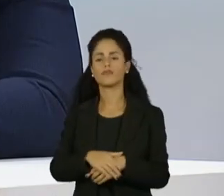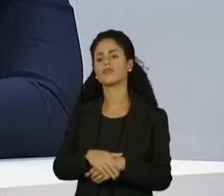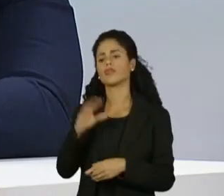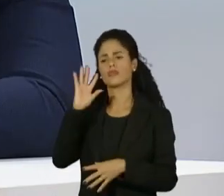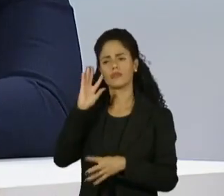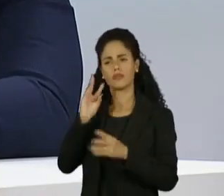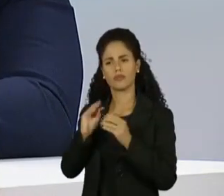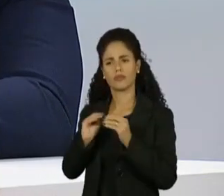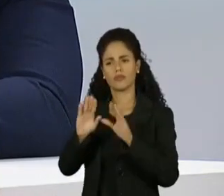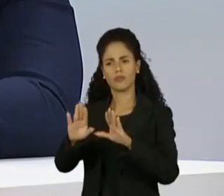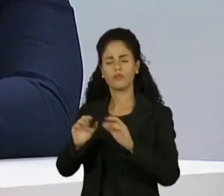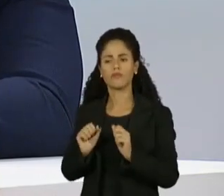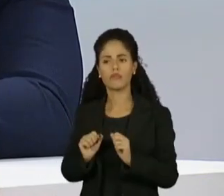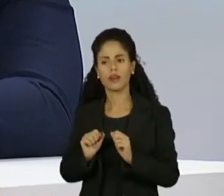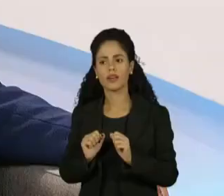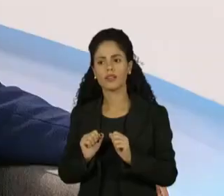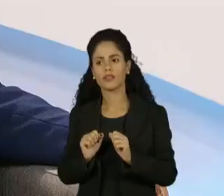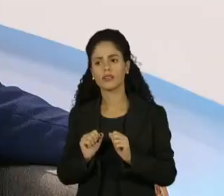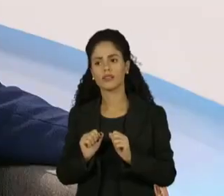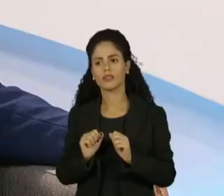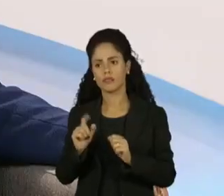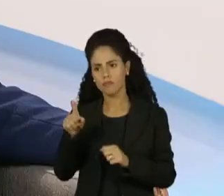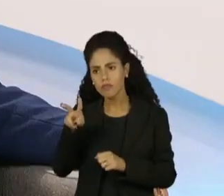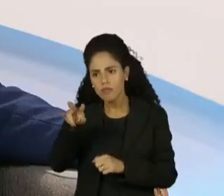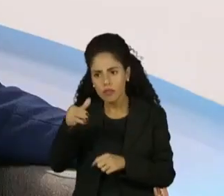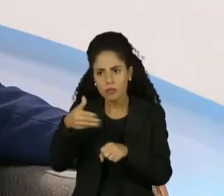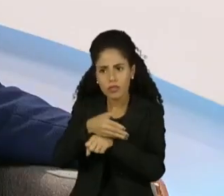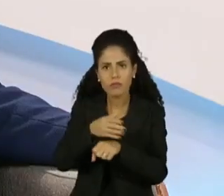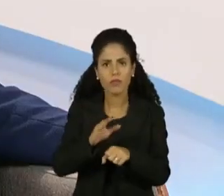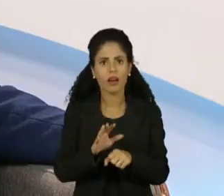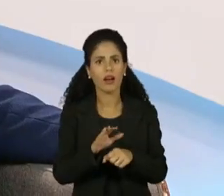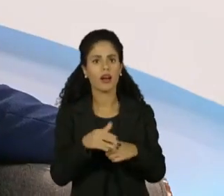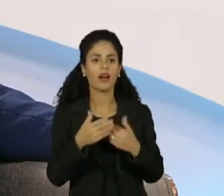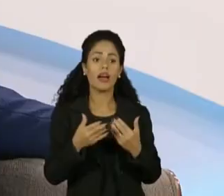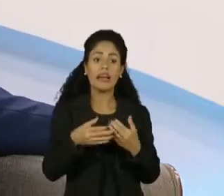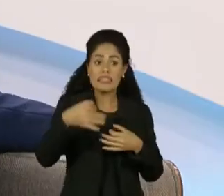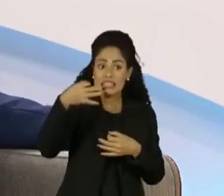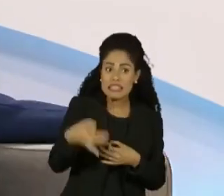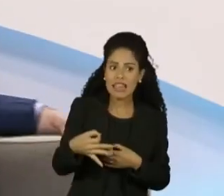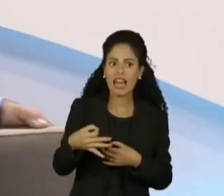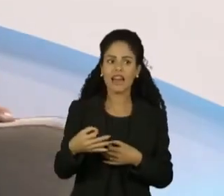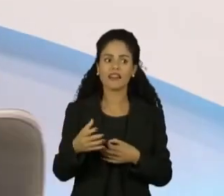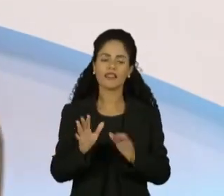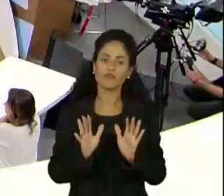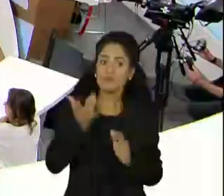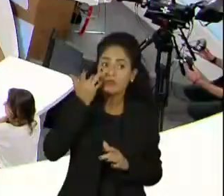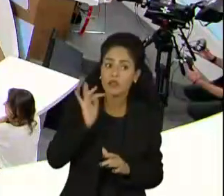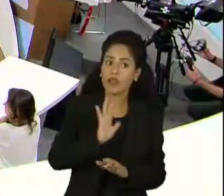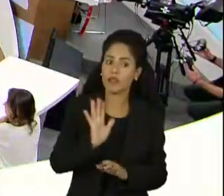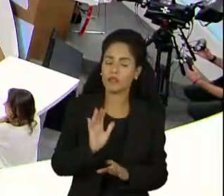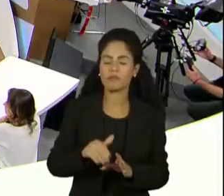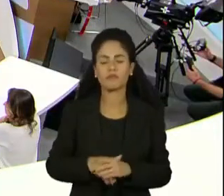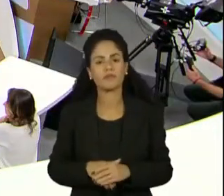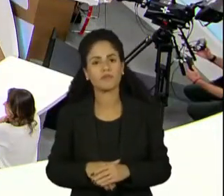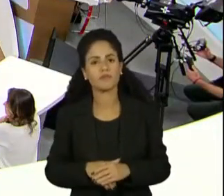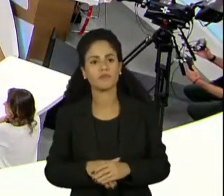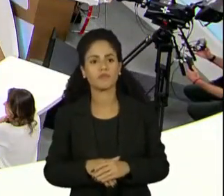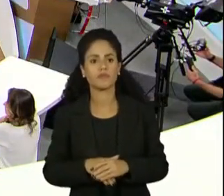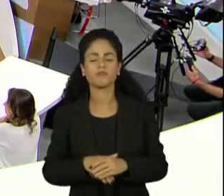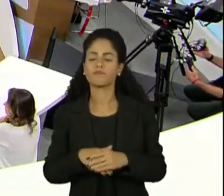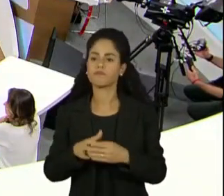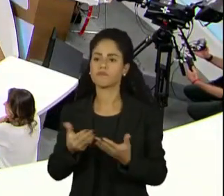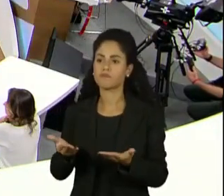que uma composição também não está descartada até o momento. Não está descartada, mas não está certa também. Senador, o senhor voltou a falar agora da questão